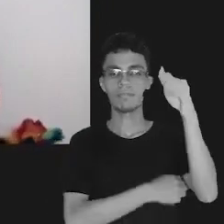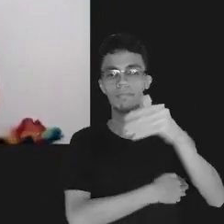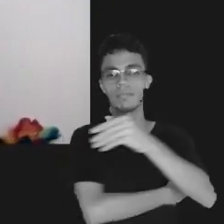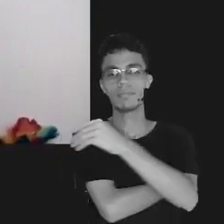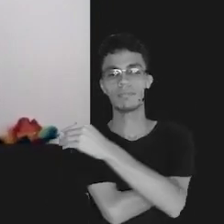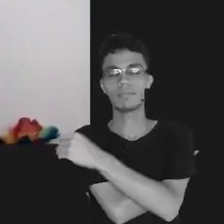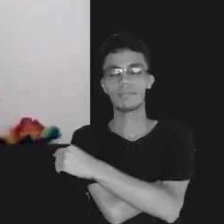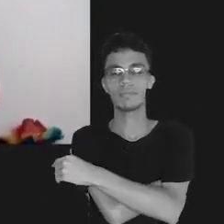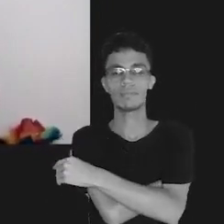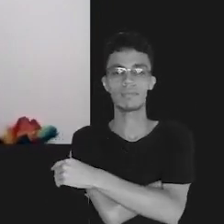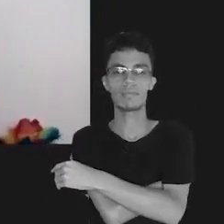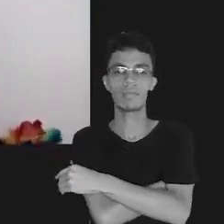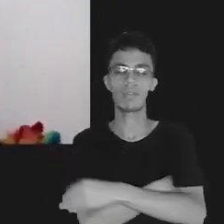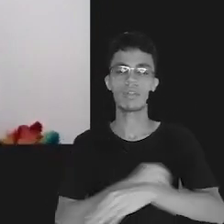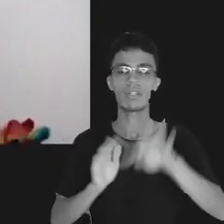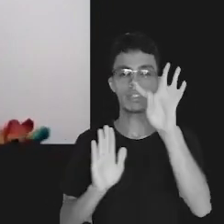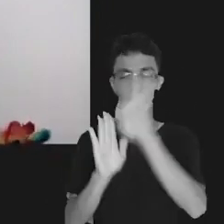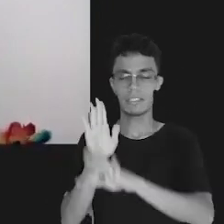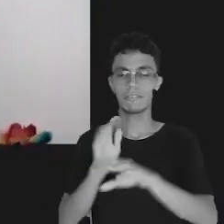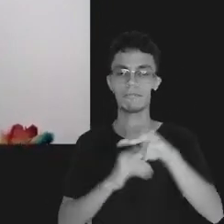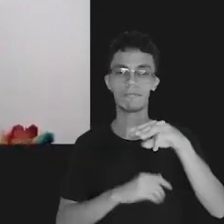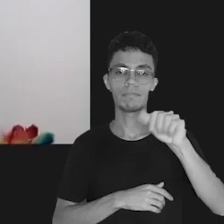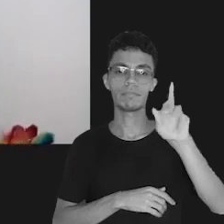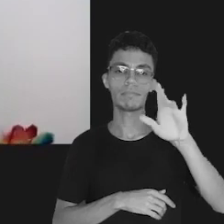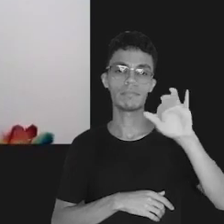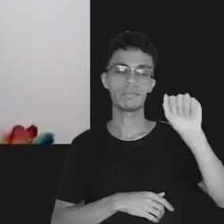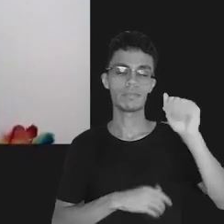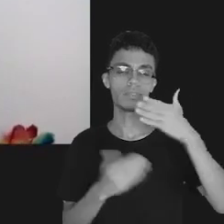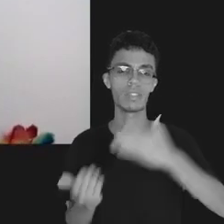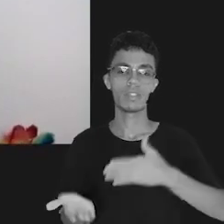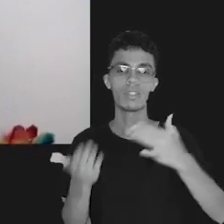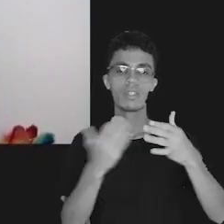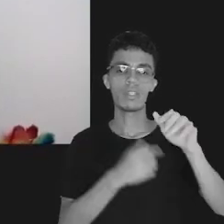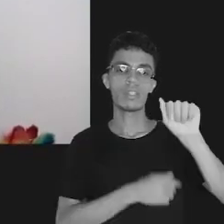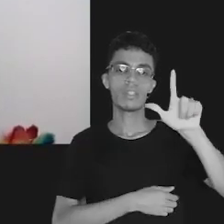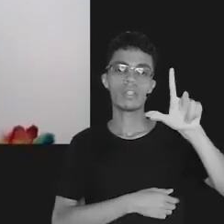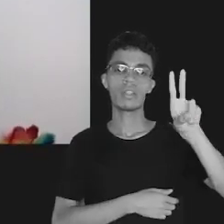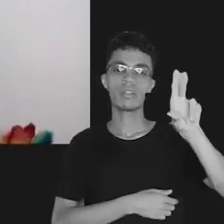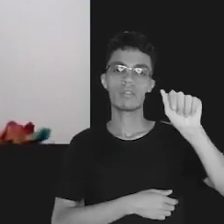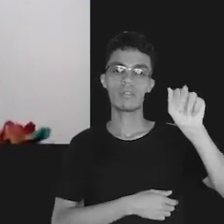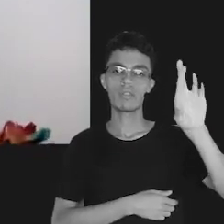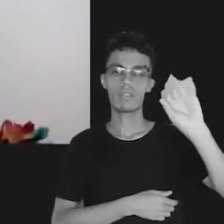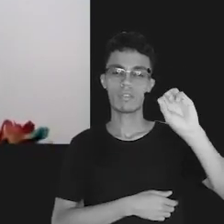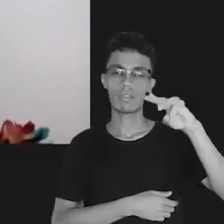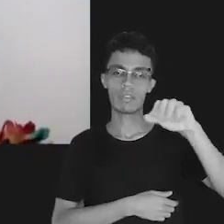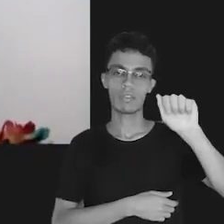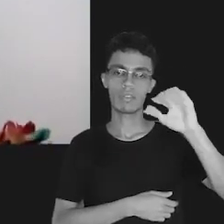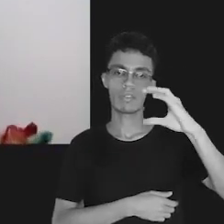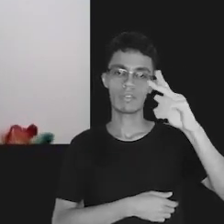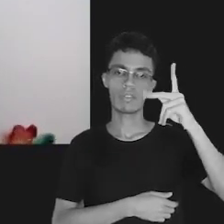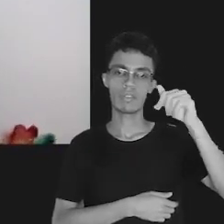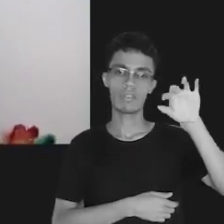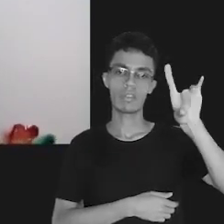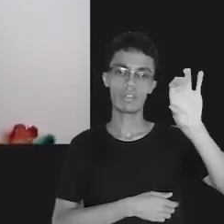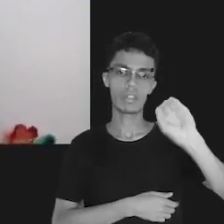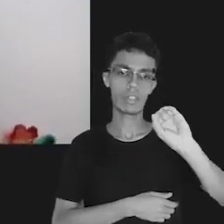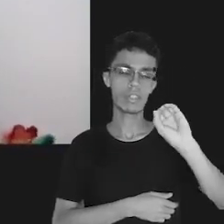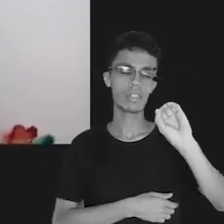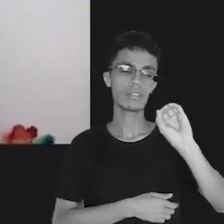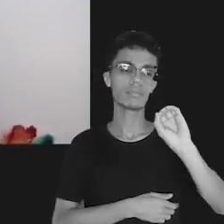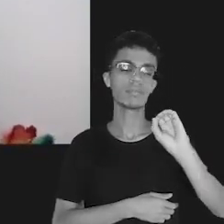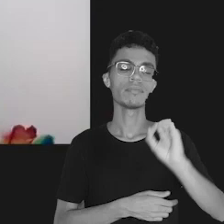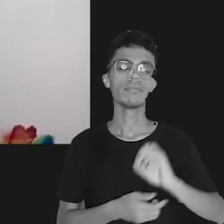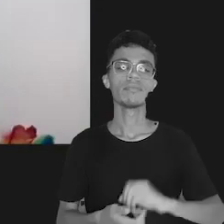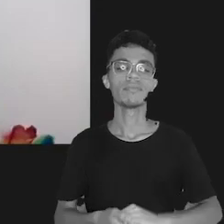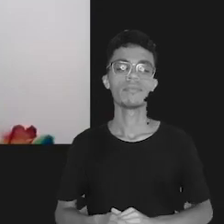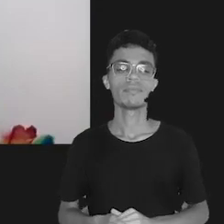de umas leituras na Mário de Andrade, né, a convite do Álvaro Machado, foi um mergulho,